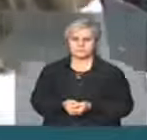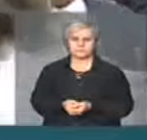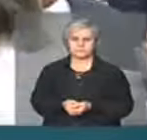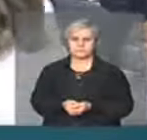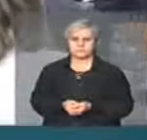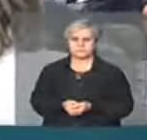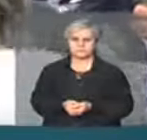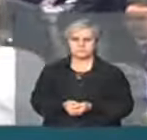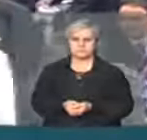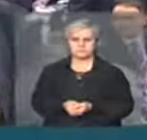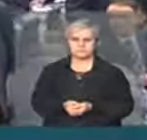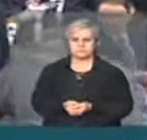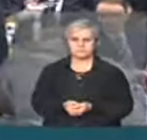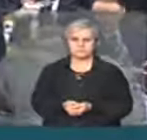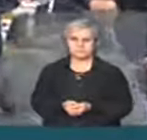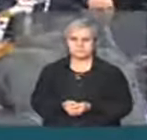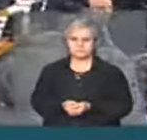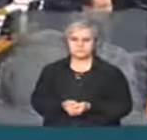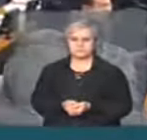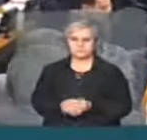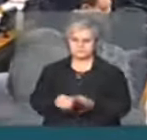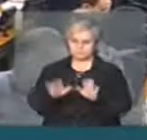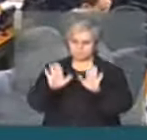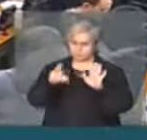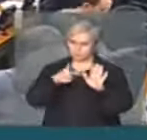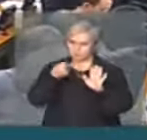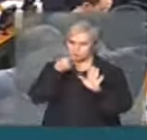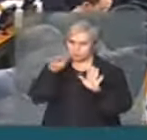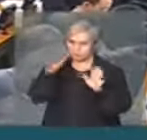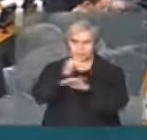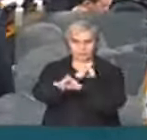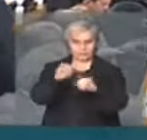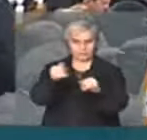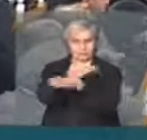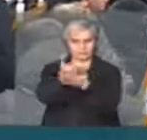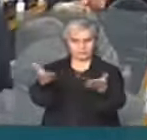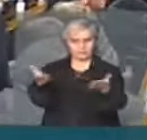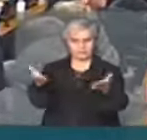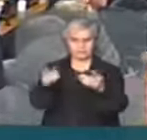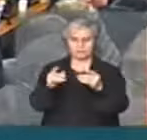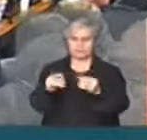Eu quero aqui. Eu quero só comunicar, senhoras e senhores deputados,